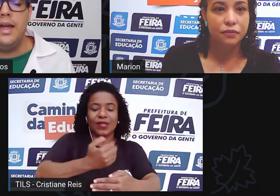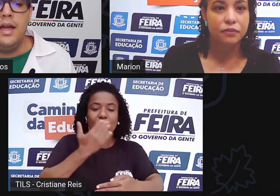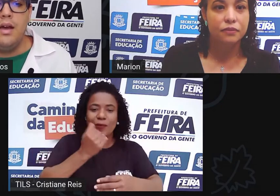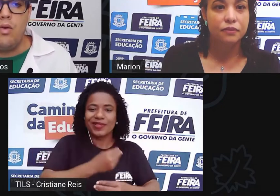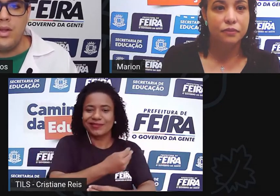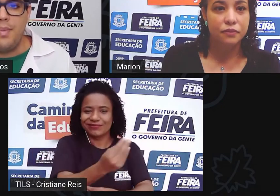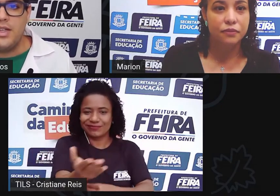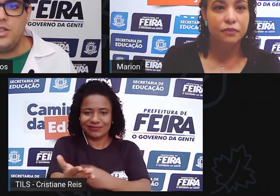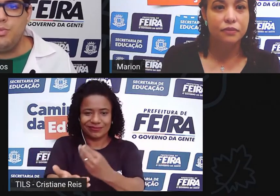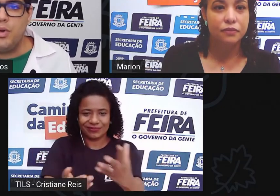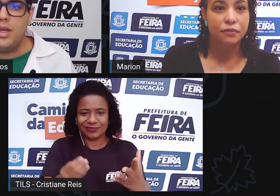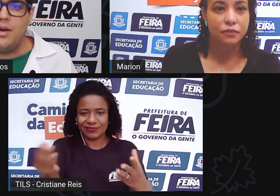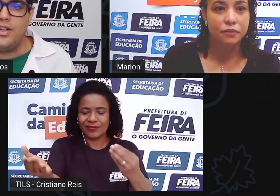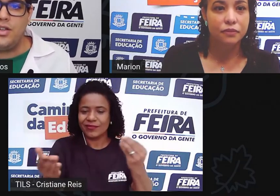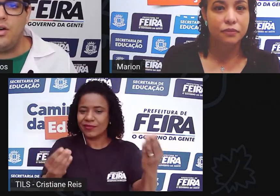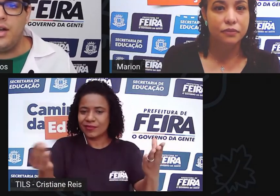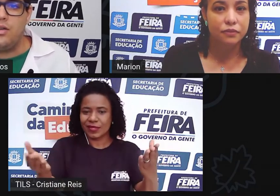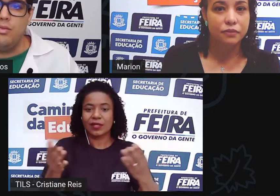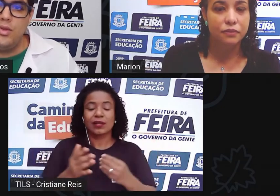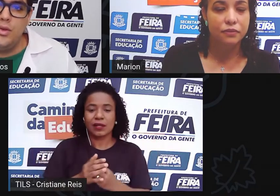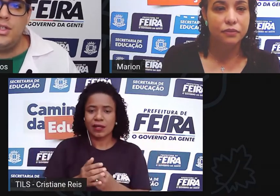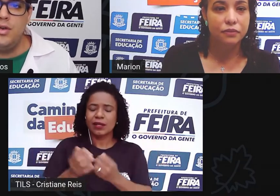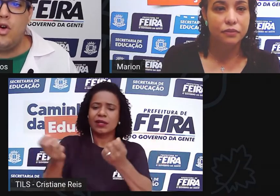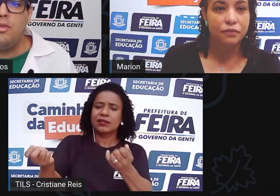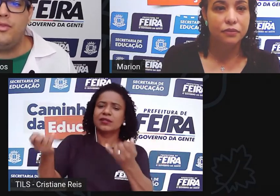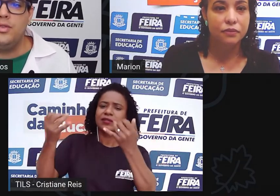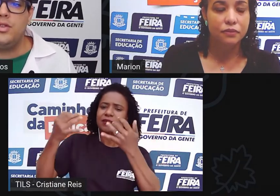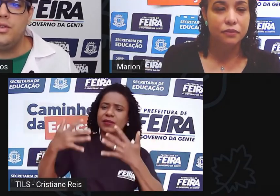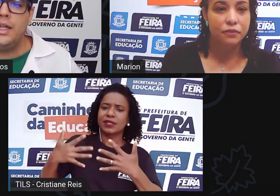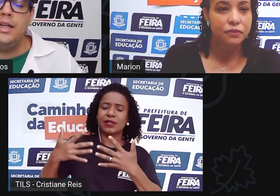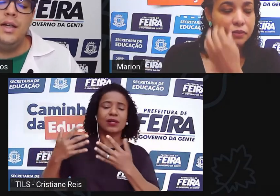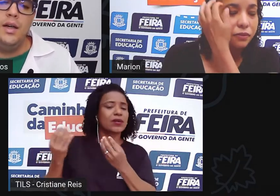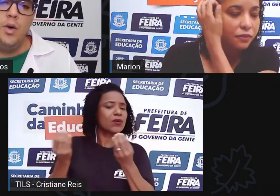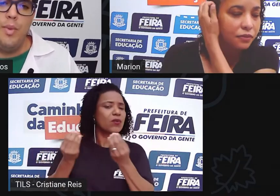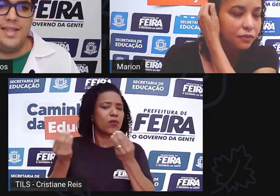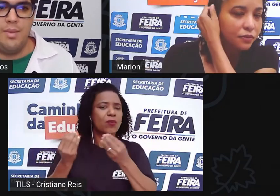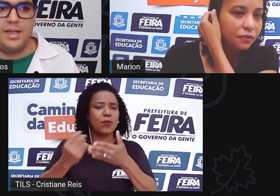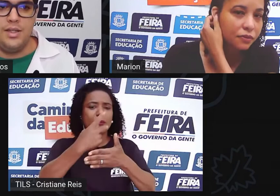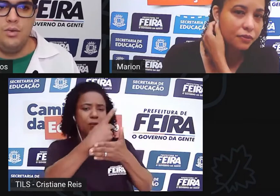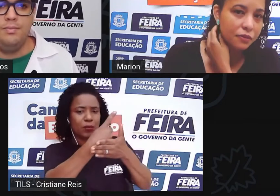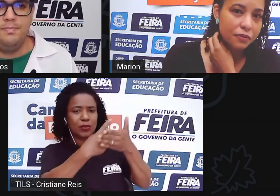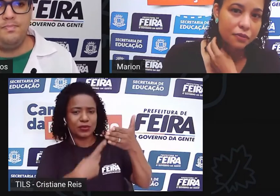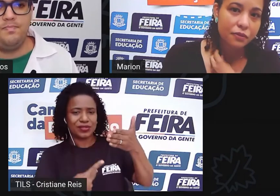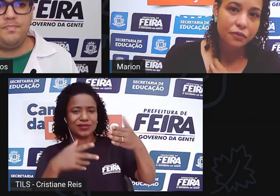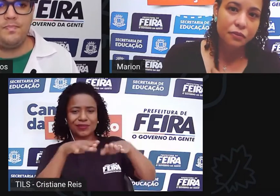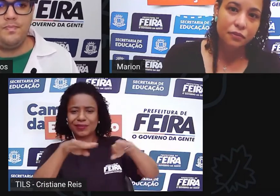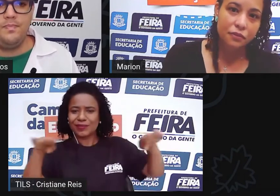né? Conta pra gente um pouquinho a história, como surgiu, como funciona o Mesa Brasil.